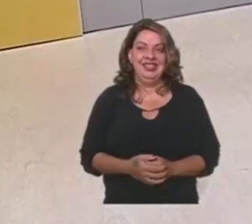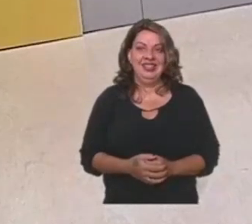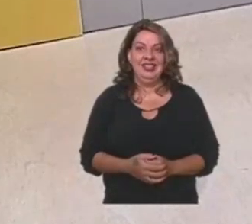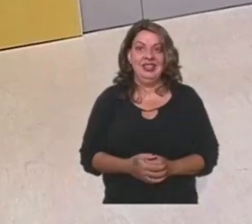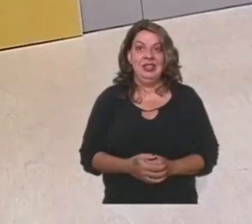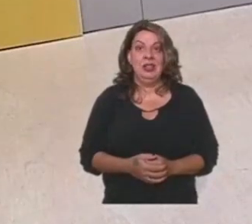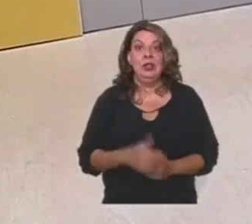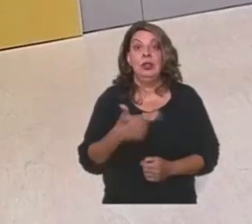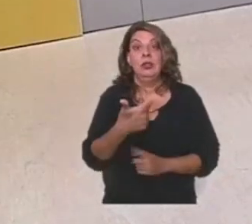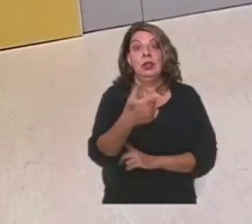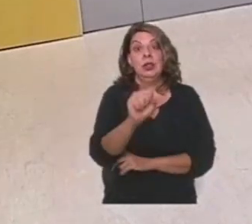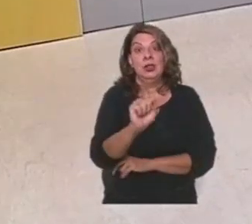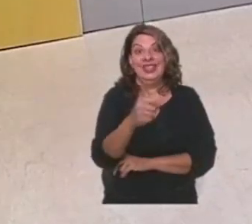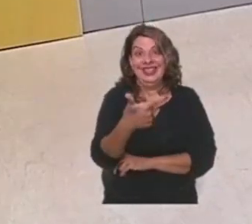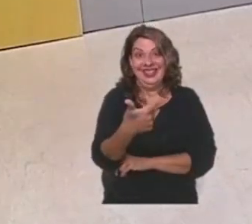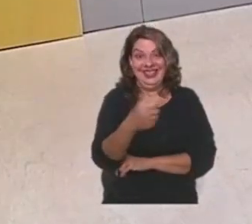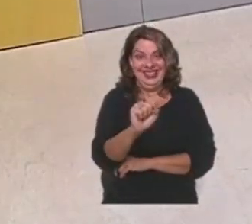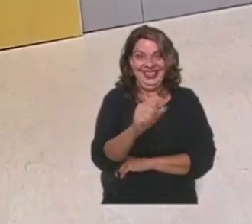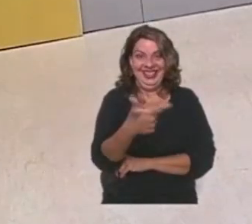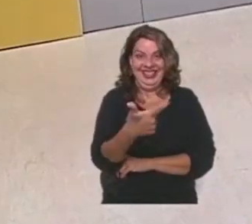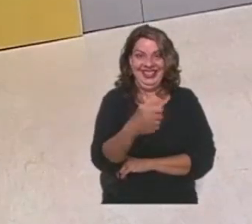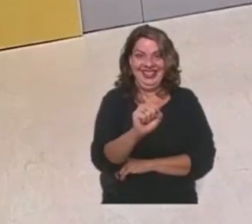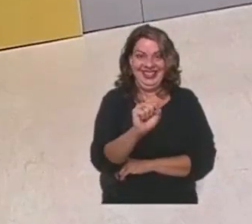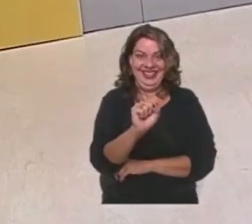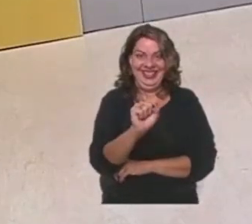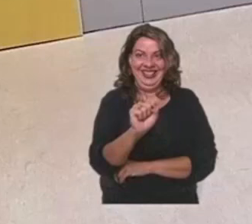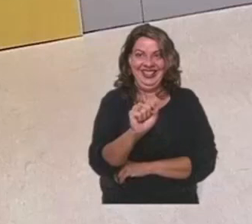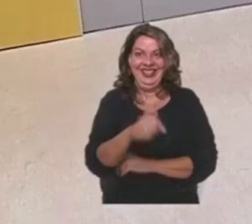E o 28 subiu e saiu, 28.